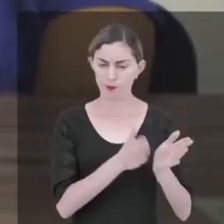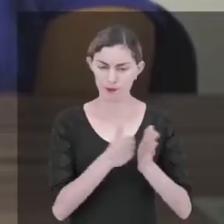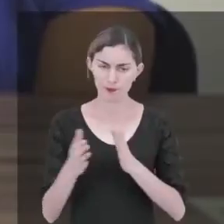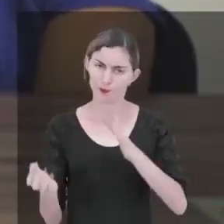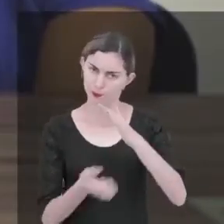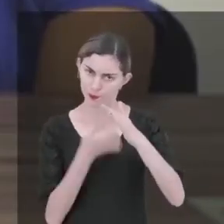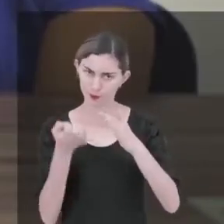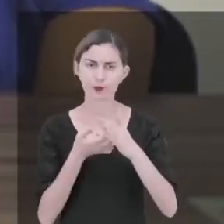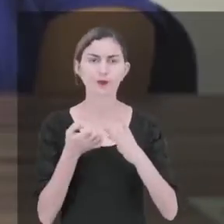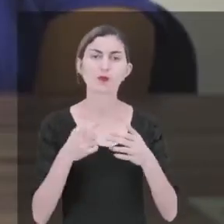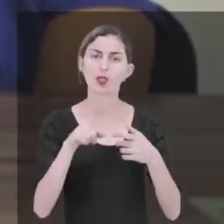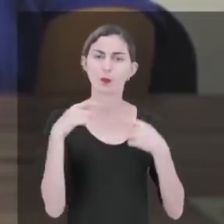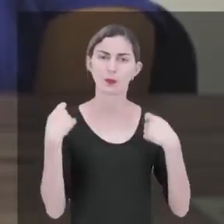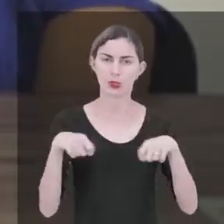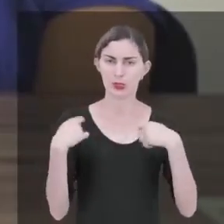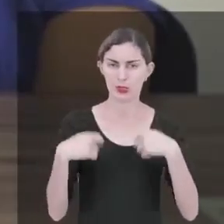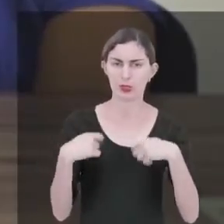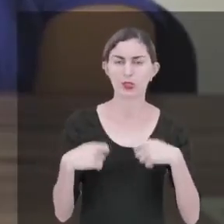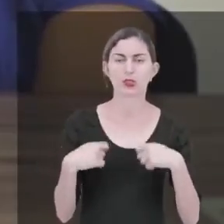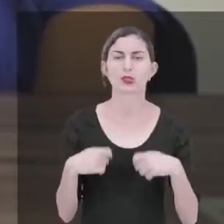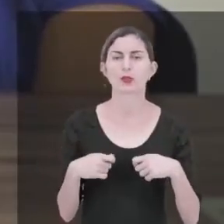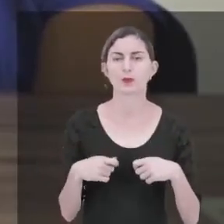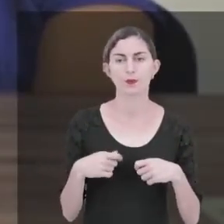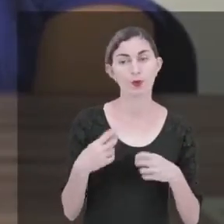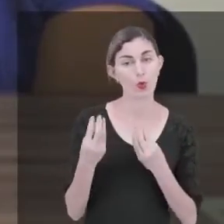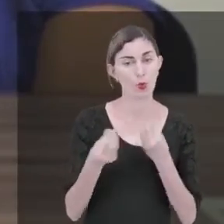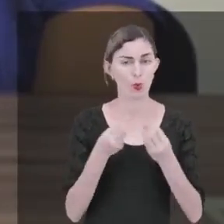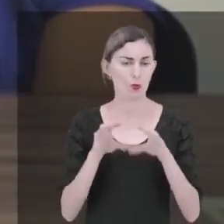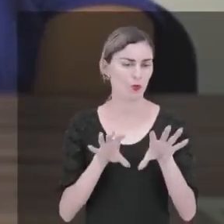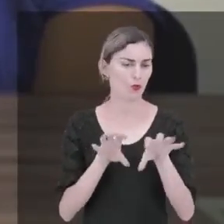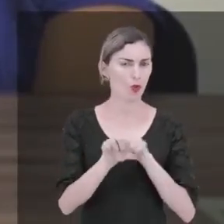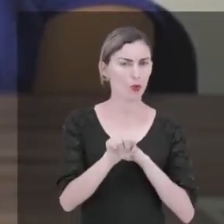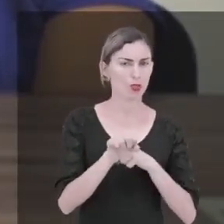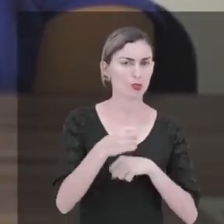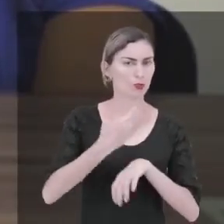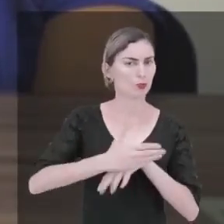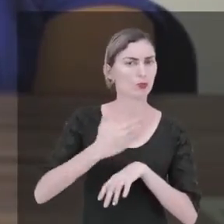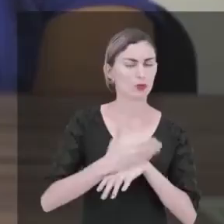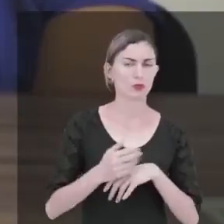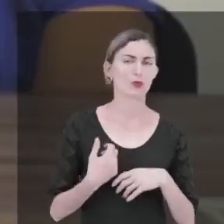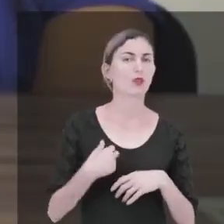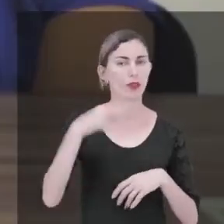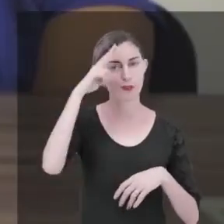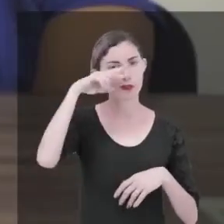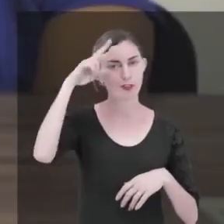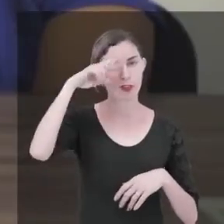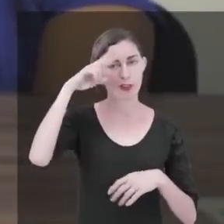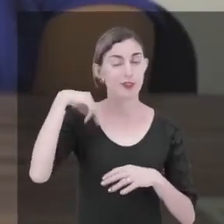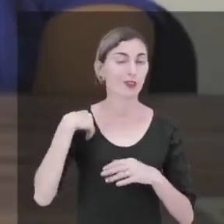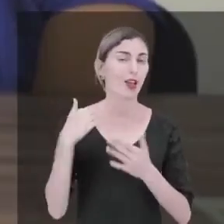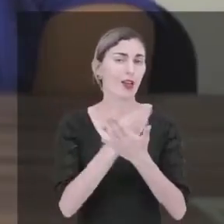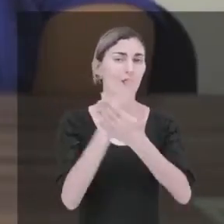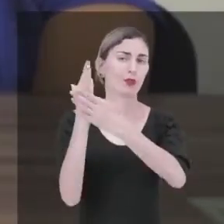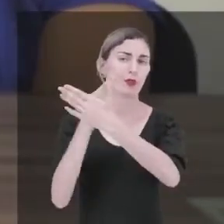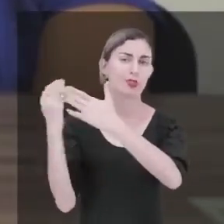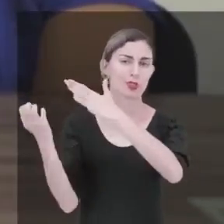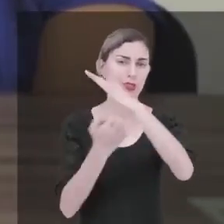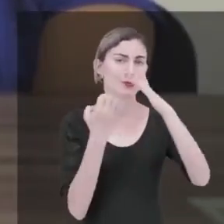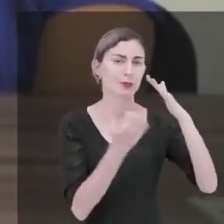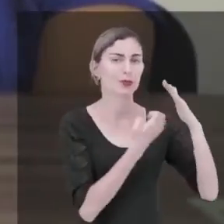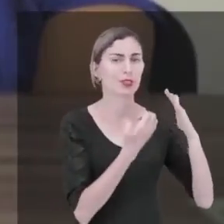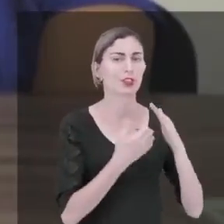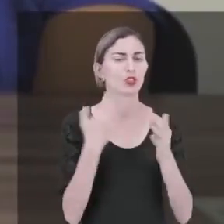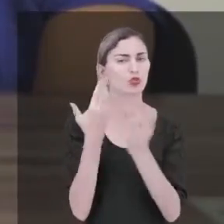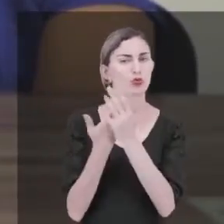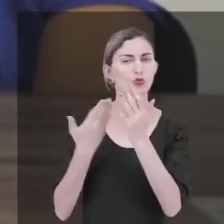Na organização é necessário que essa formação ela é histórica. Algumas